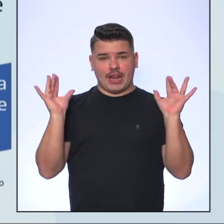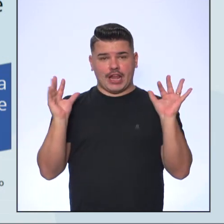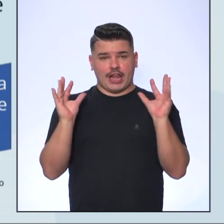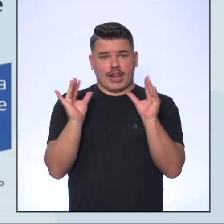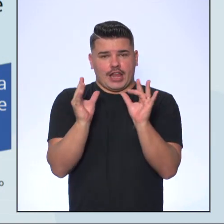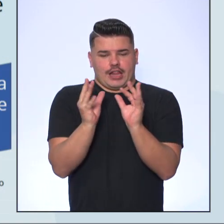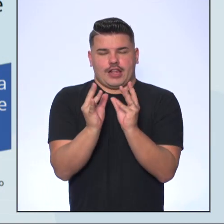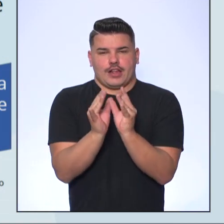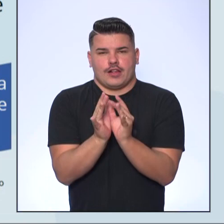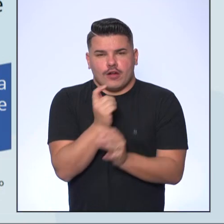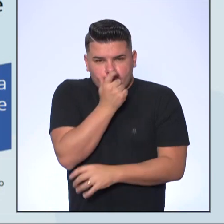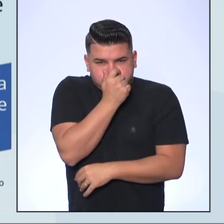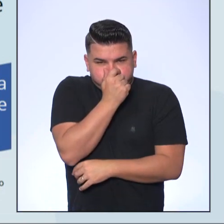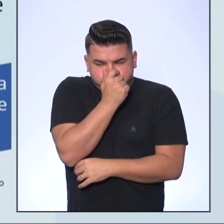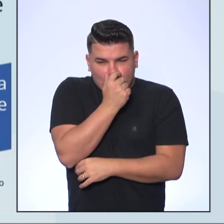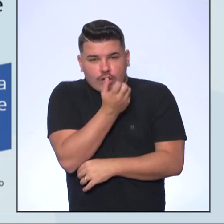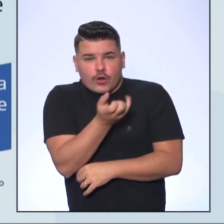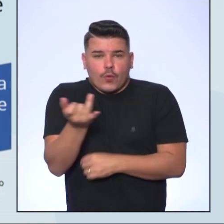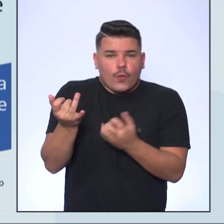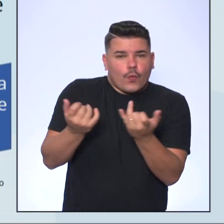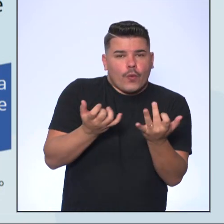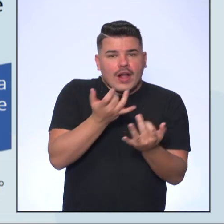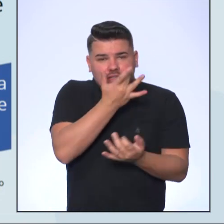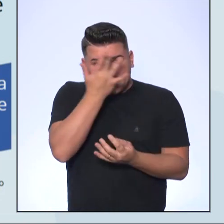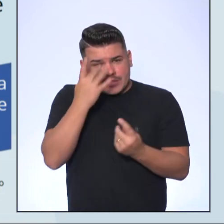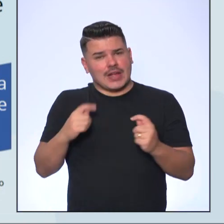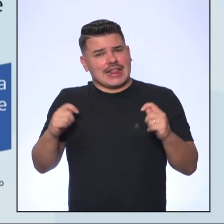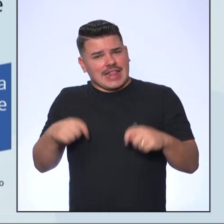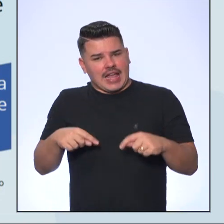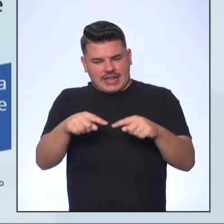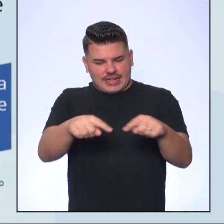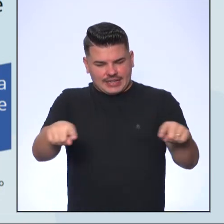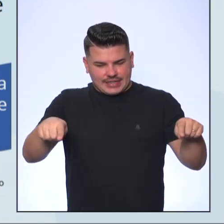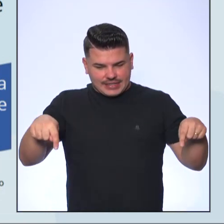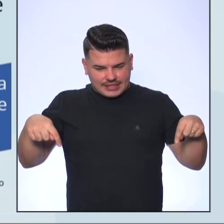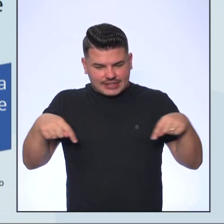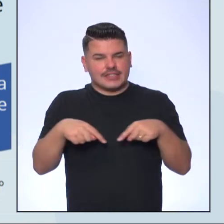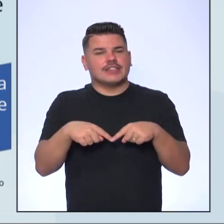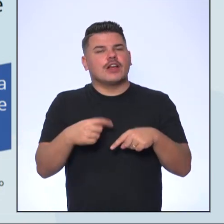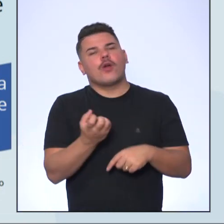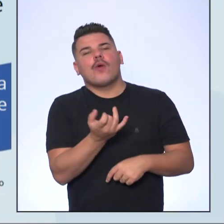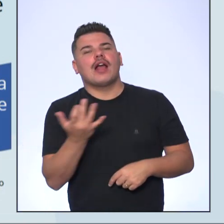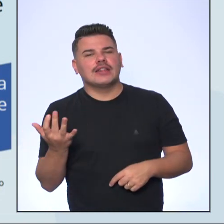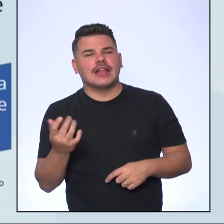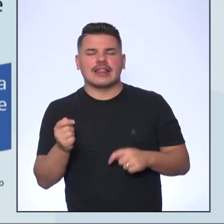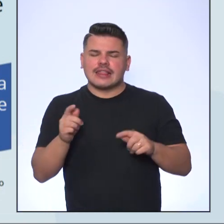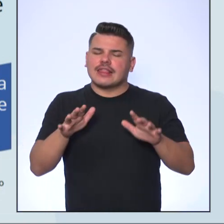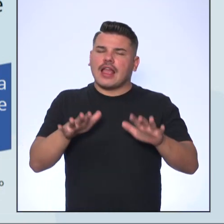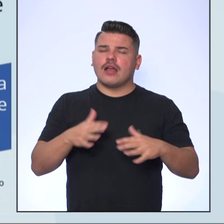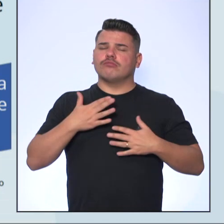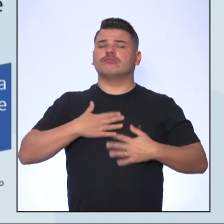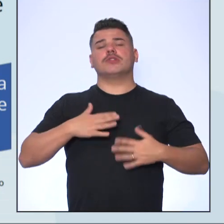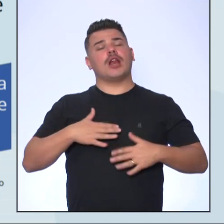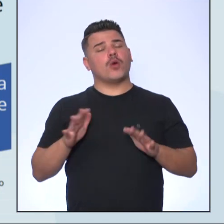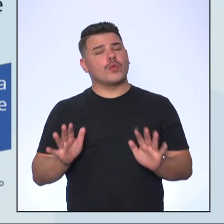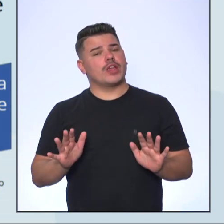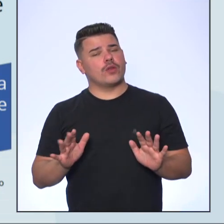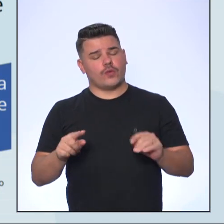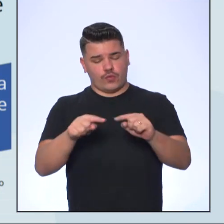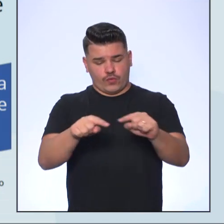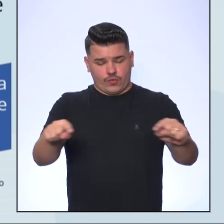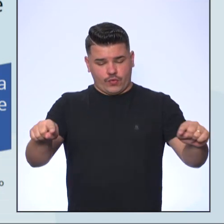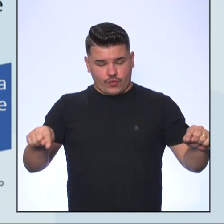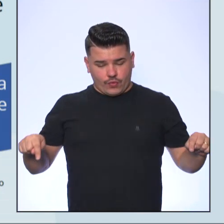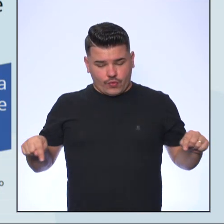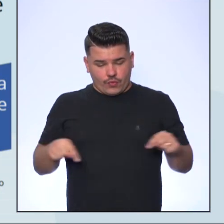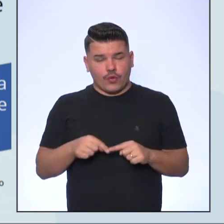espaço. Discuta com um grupo a quantidade de pessoas que ficará confortável nesse espaço de 1 metro